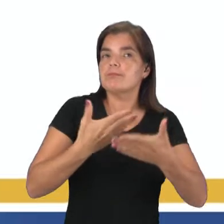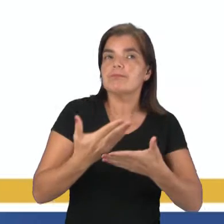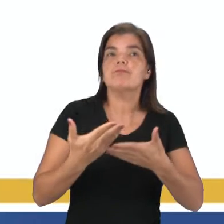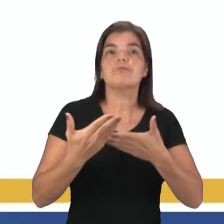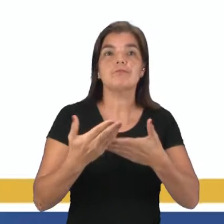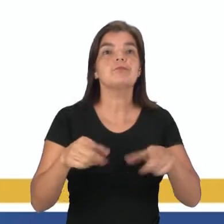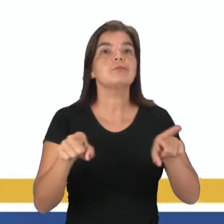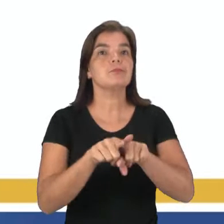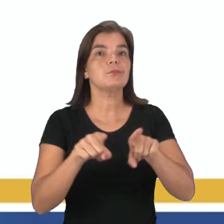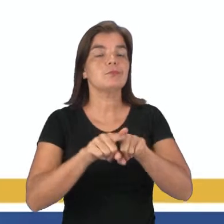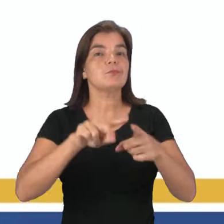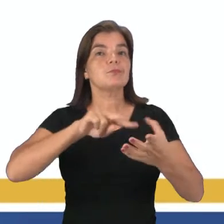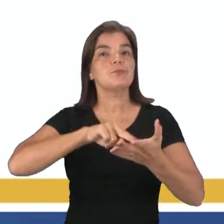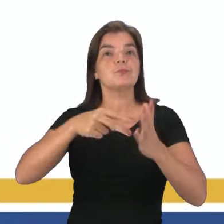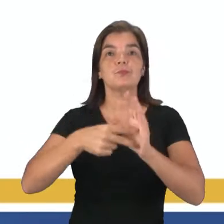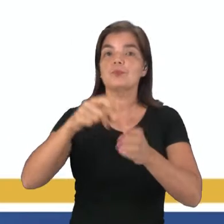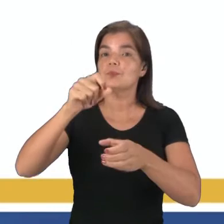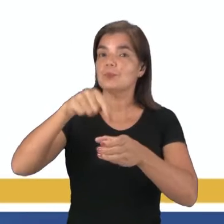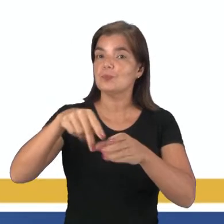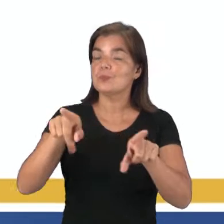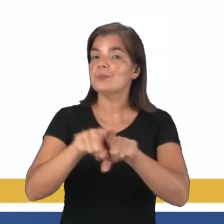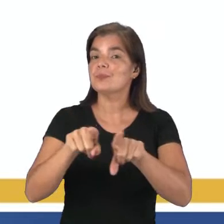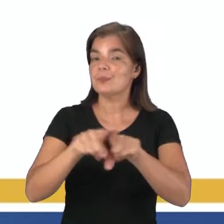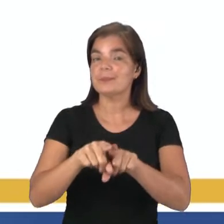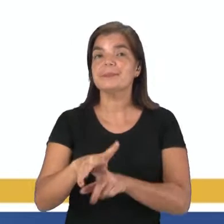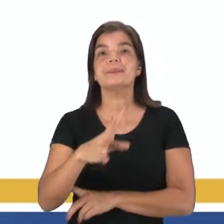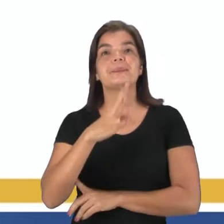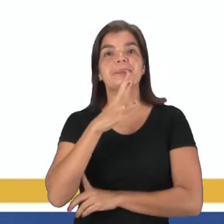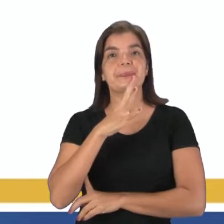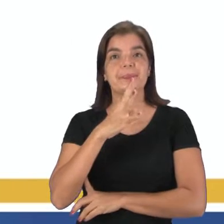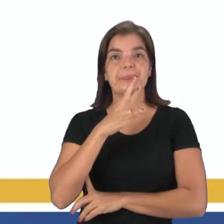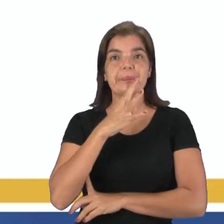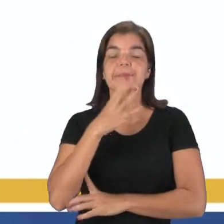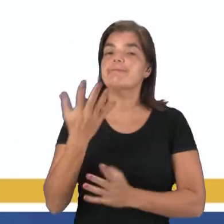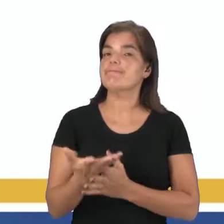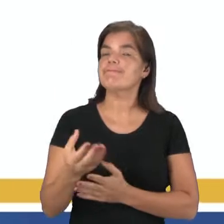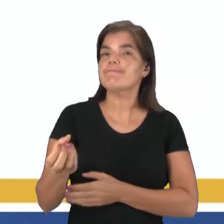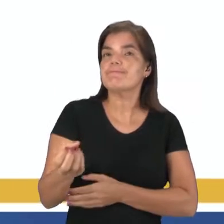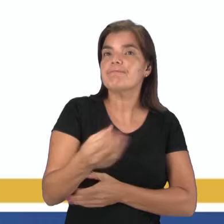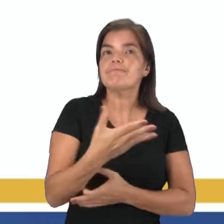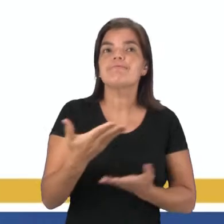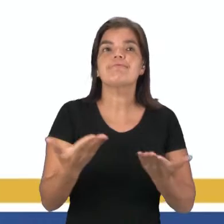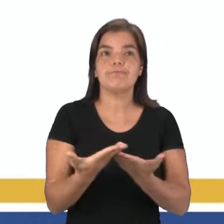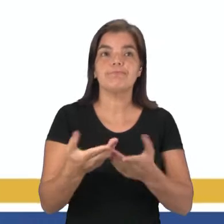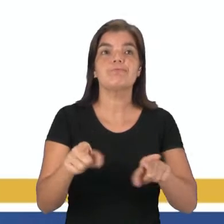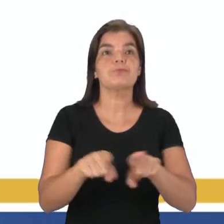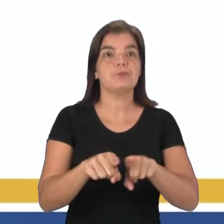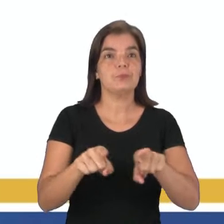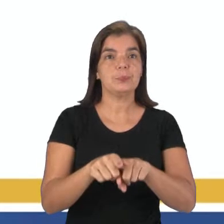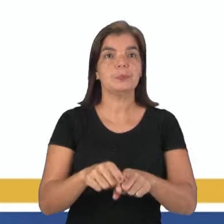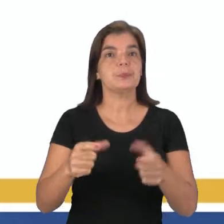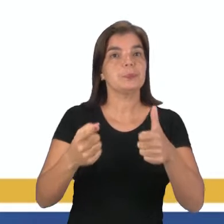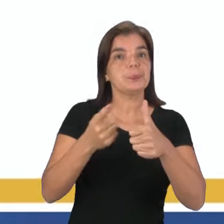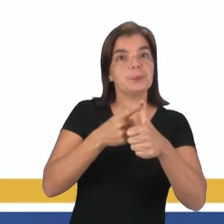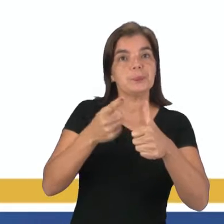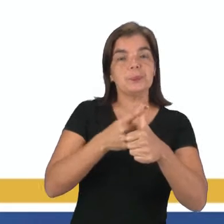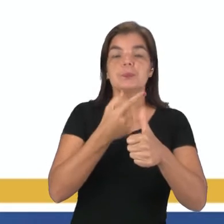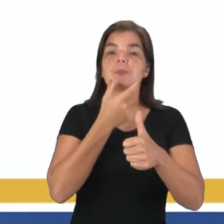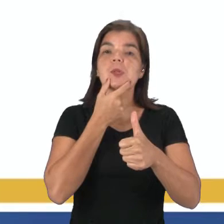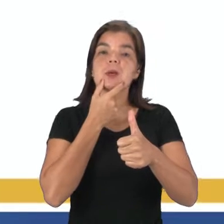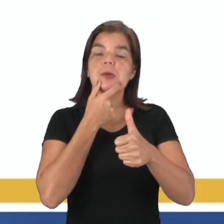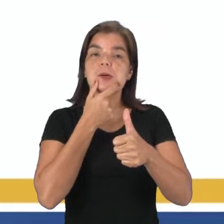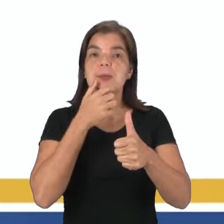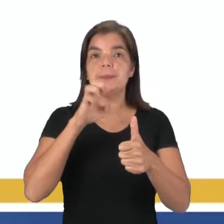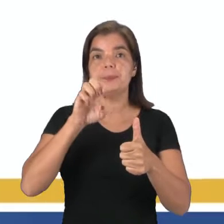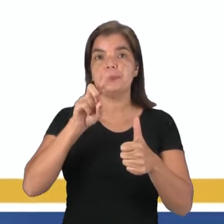cultivar. Aos poucos, acabou adquirindo também o sentido de cultivo de conhecimentos. A noção moderna de cultura